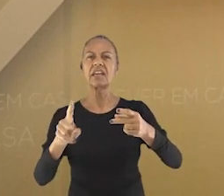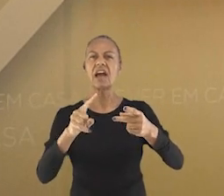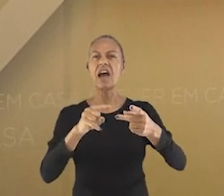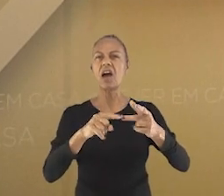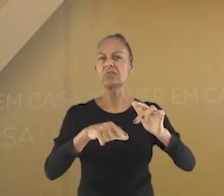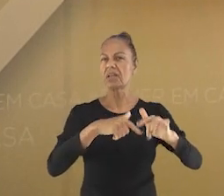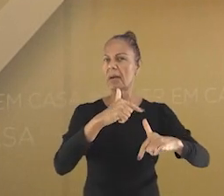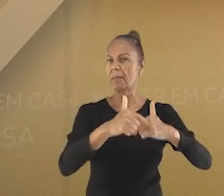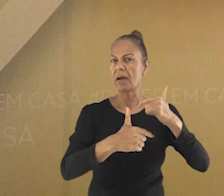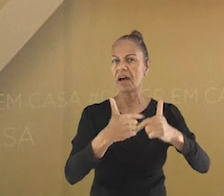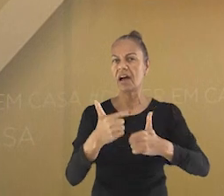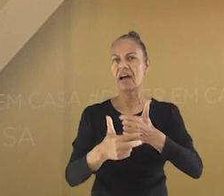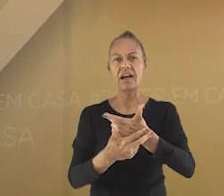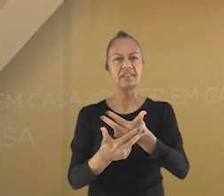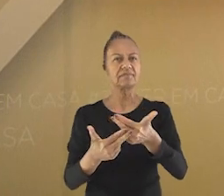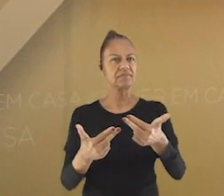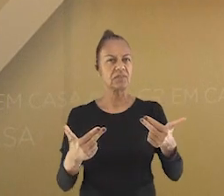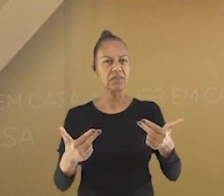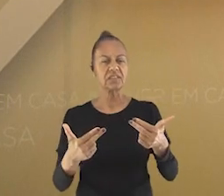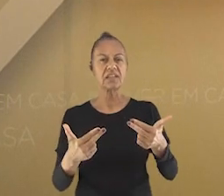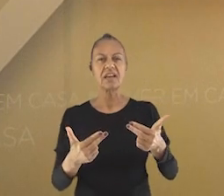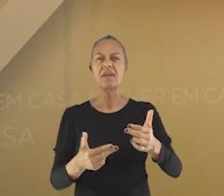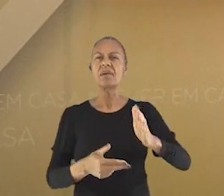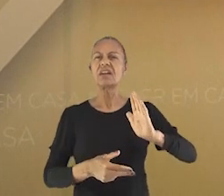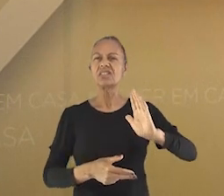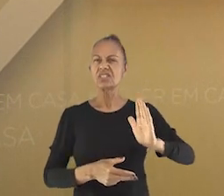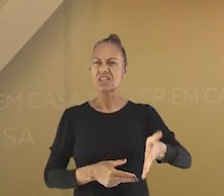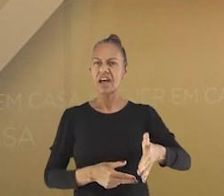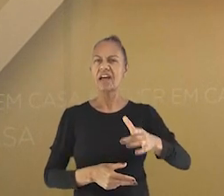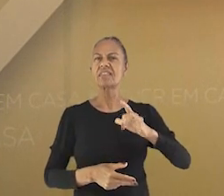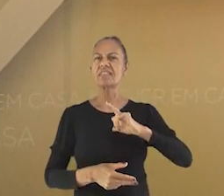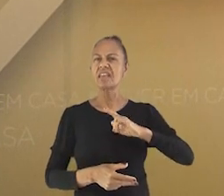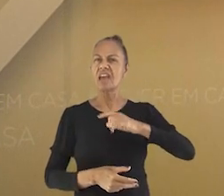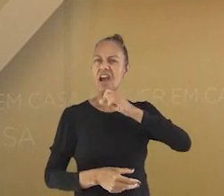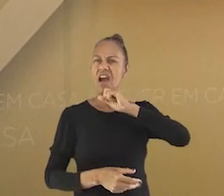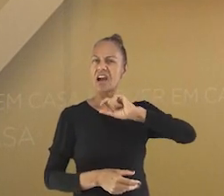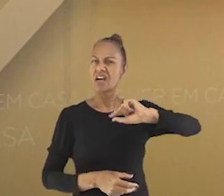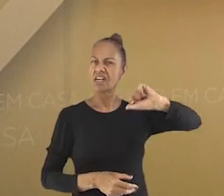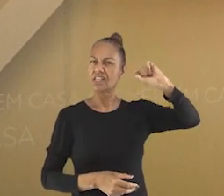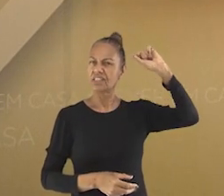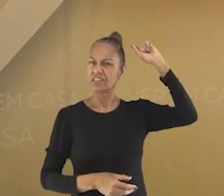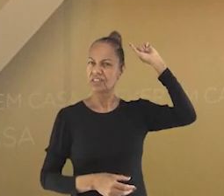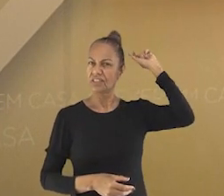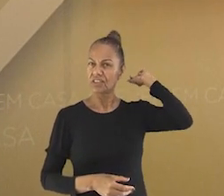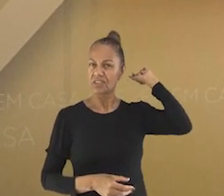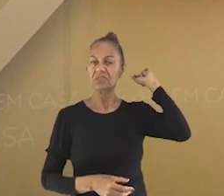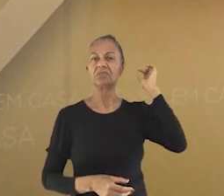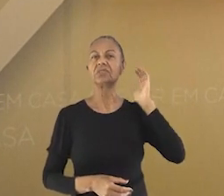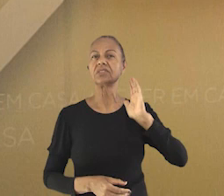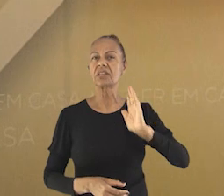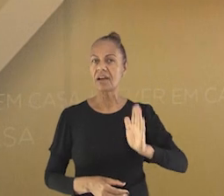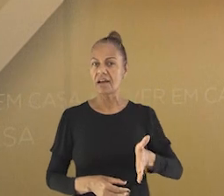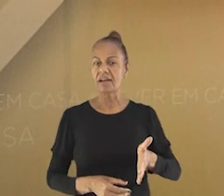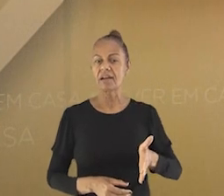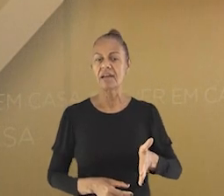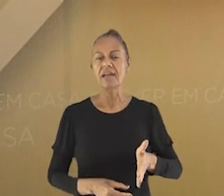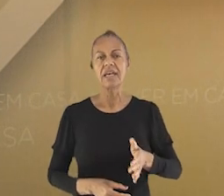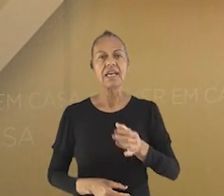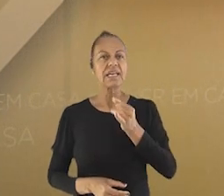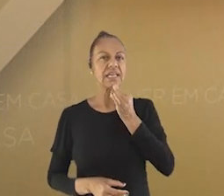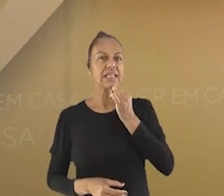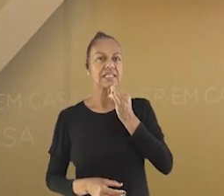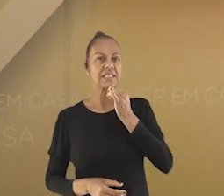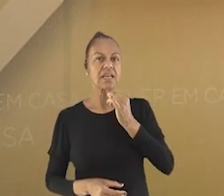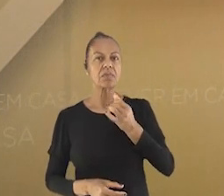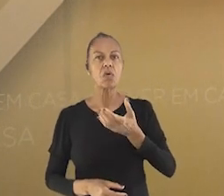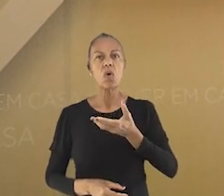determinado trabalho. E, na verdade, elas já existem desde os tempos antigos. Por exemplo,